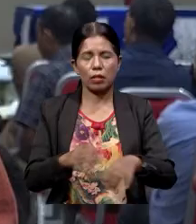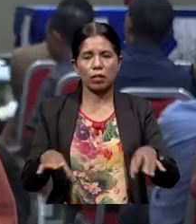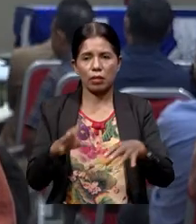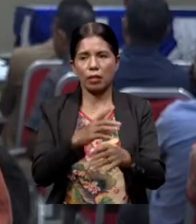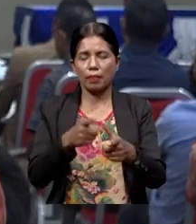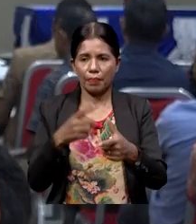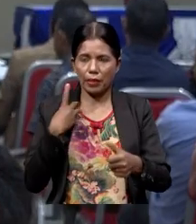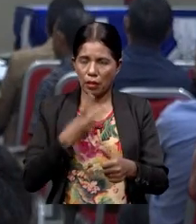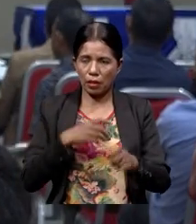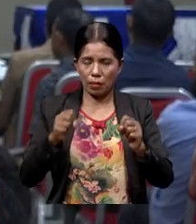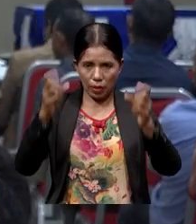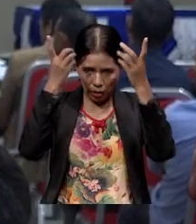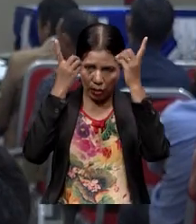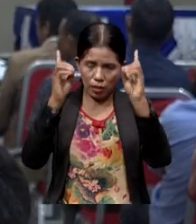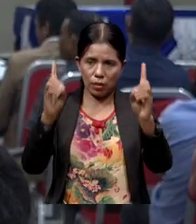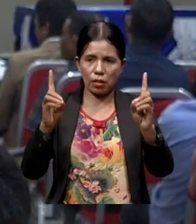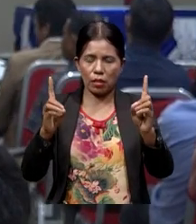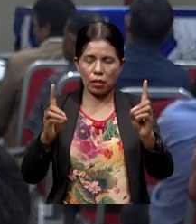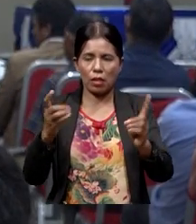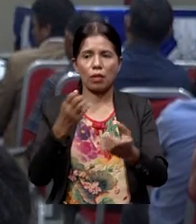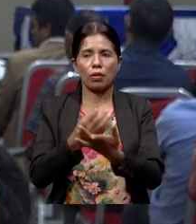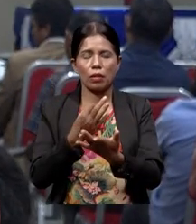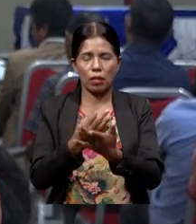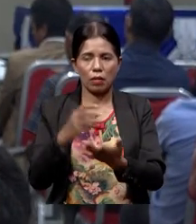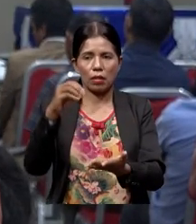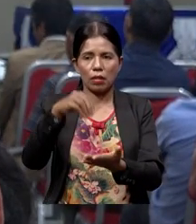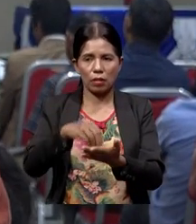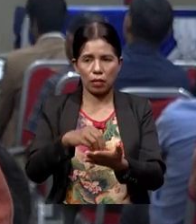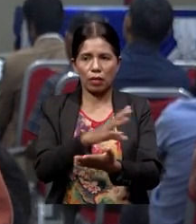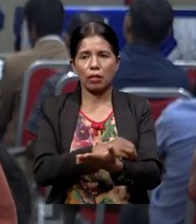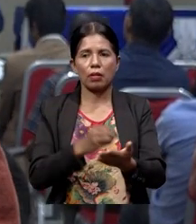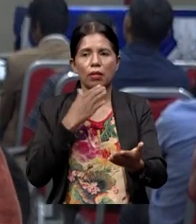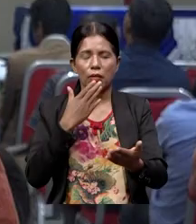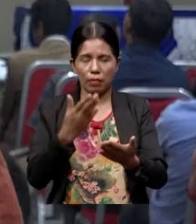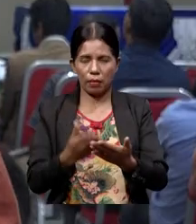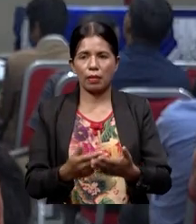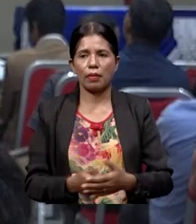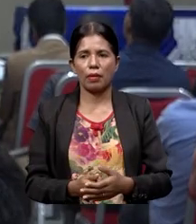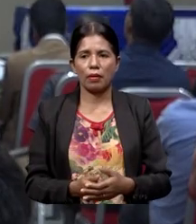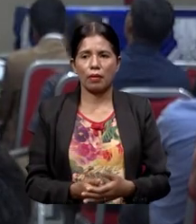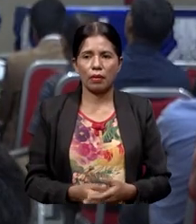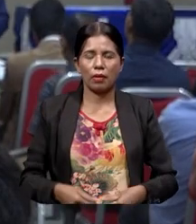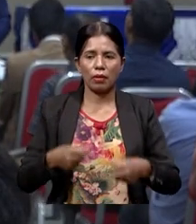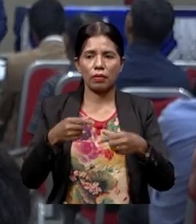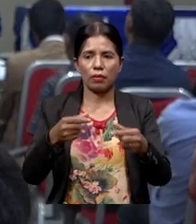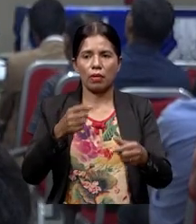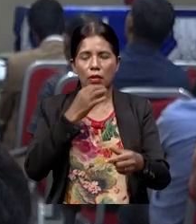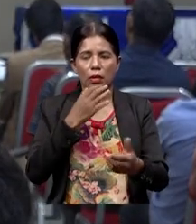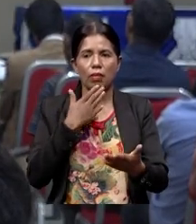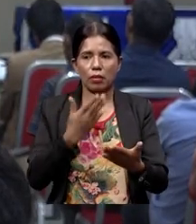bele decidi custo ira na bema ka mais razoável a tu bele fornece a hana